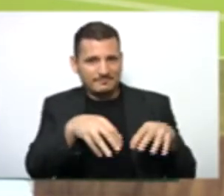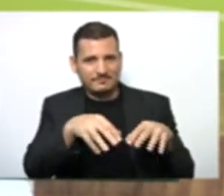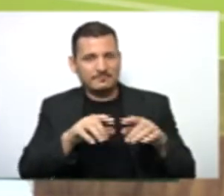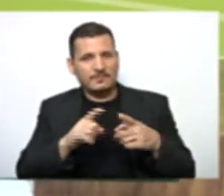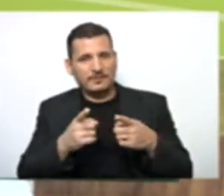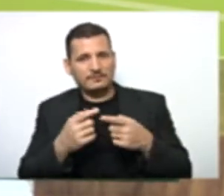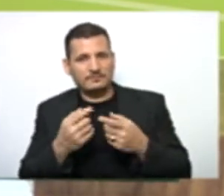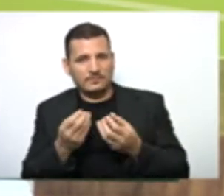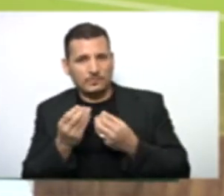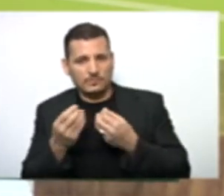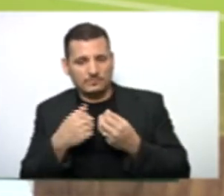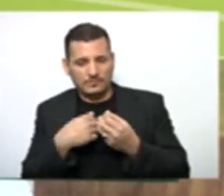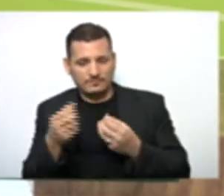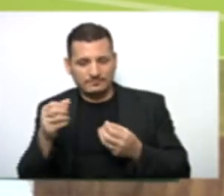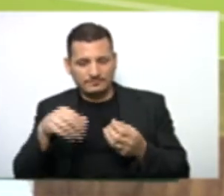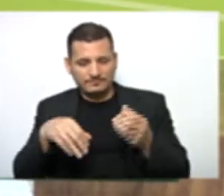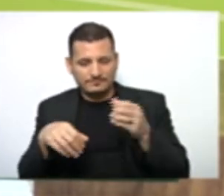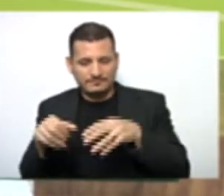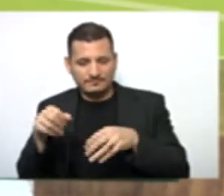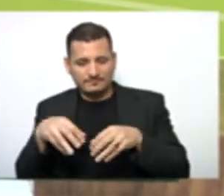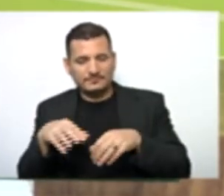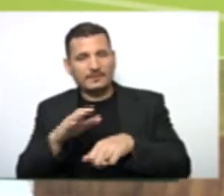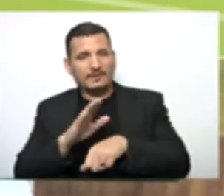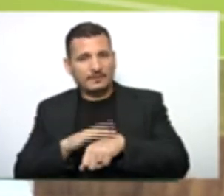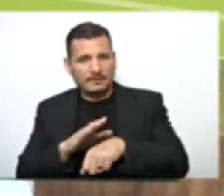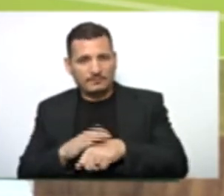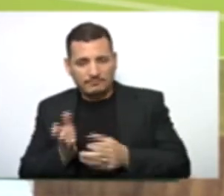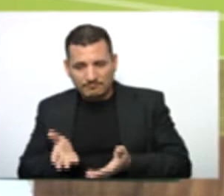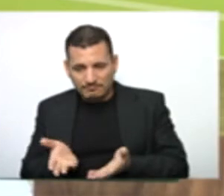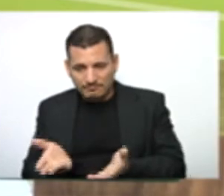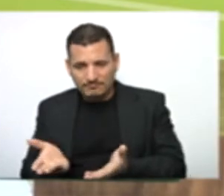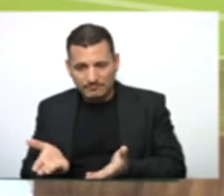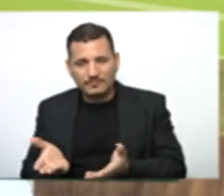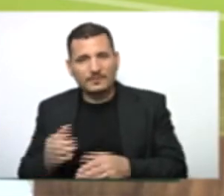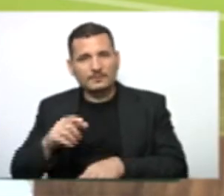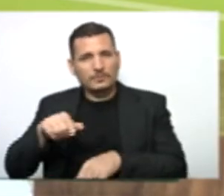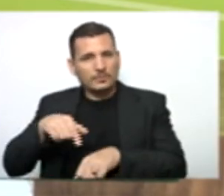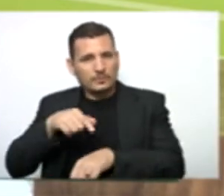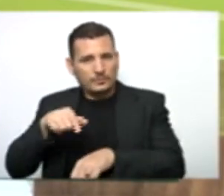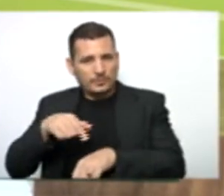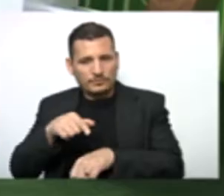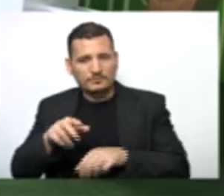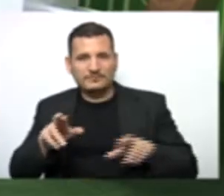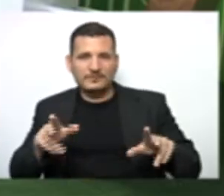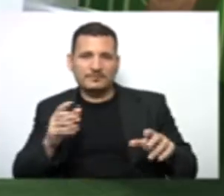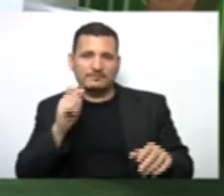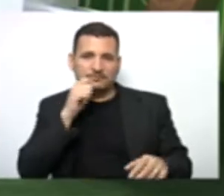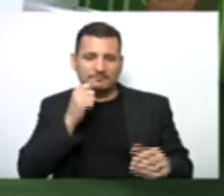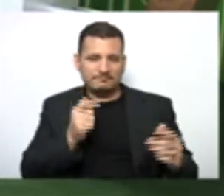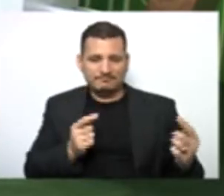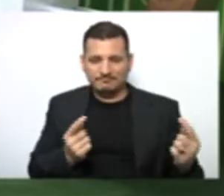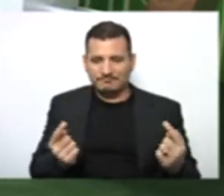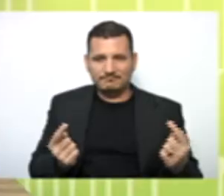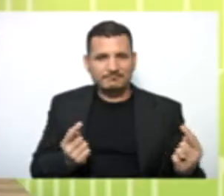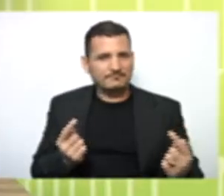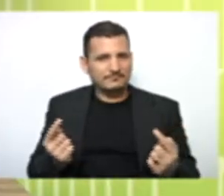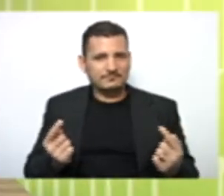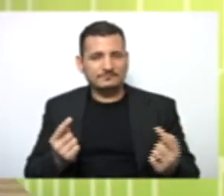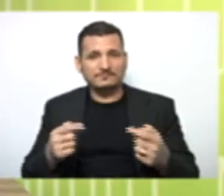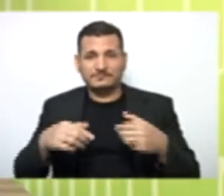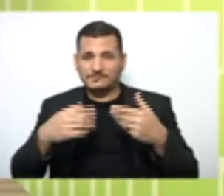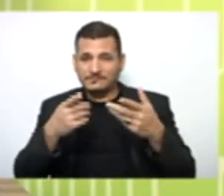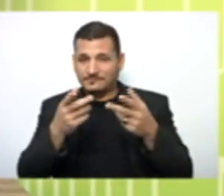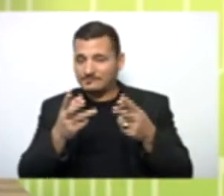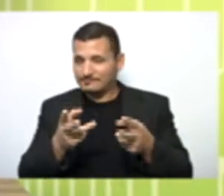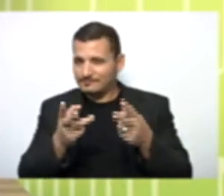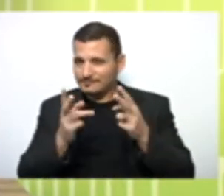eu adicionei esses ingredientes e o tempo que eu assei esse pão vai ser diferente um pão do outro. Então a gente começa a perceber aí,